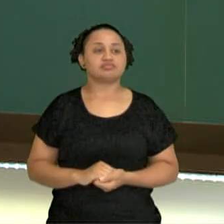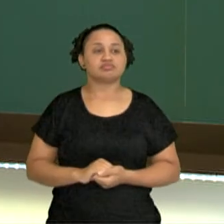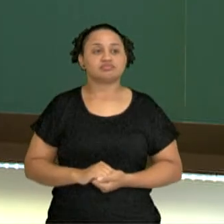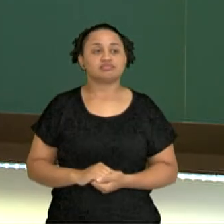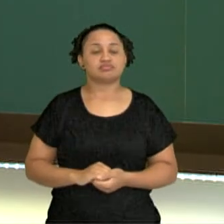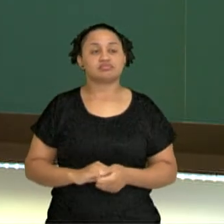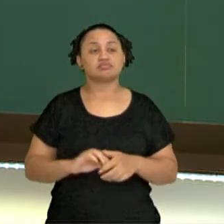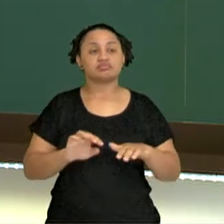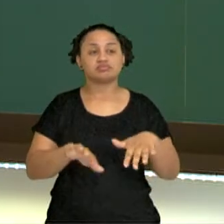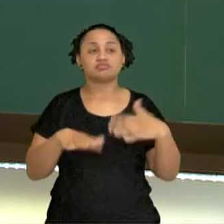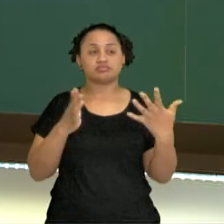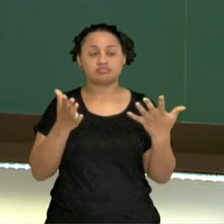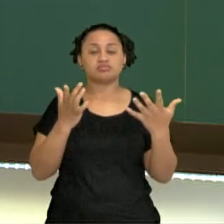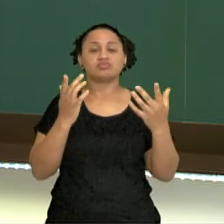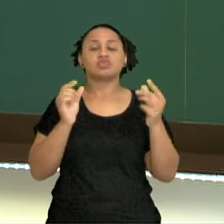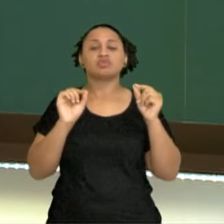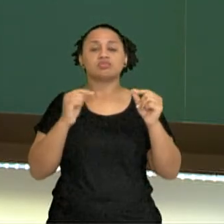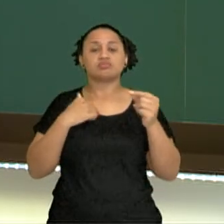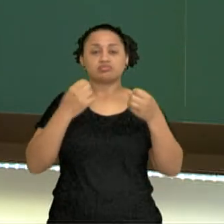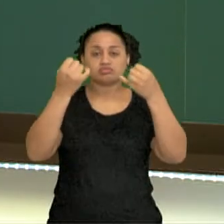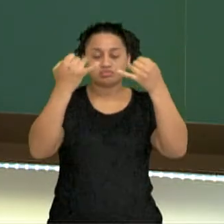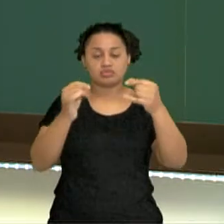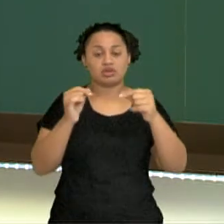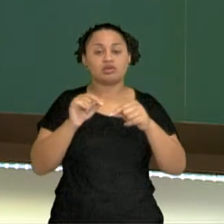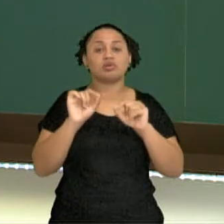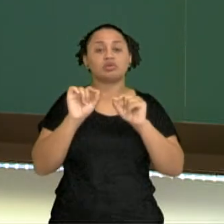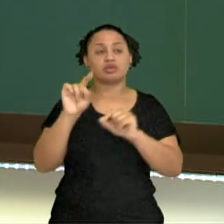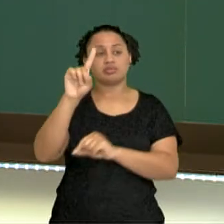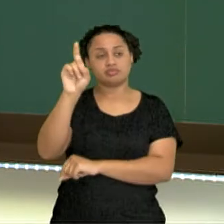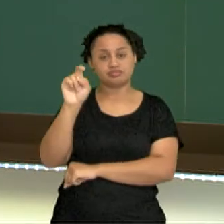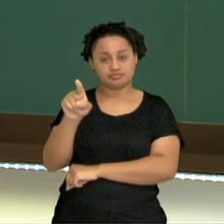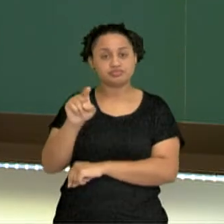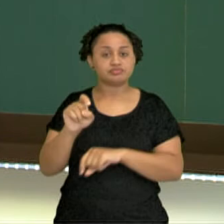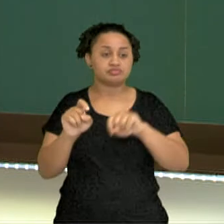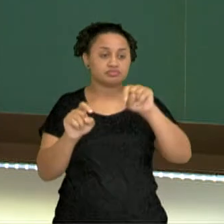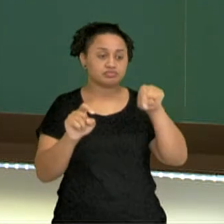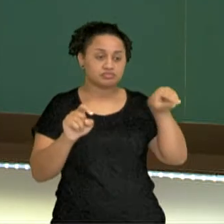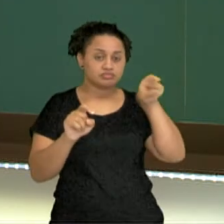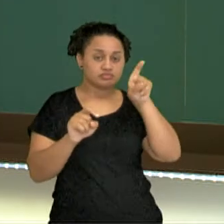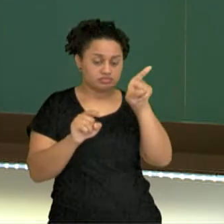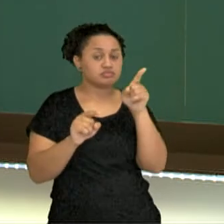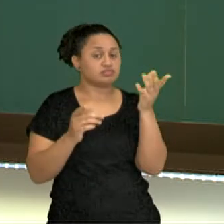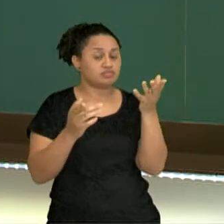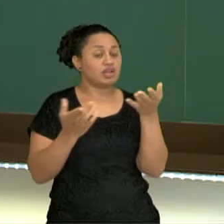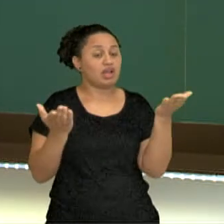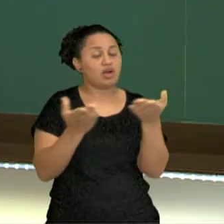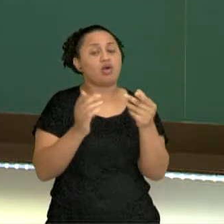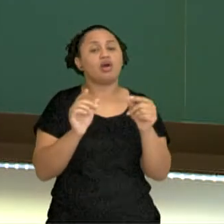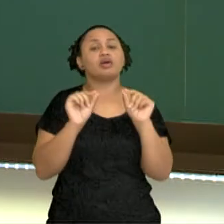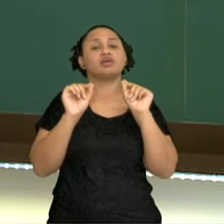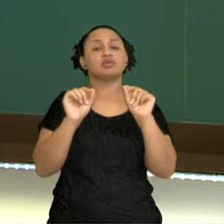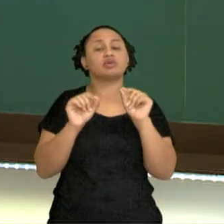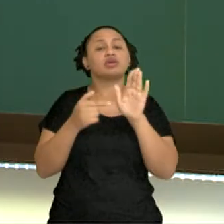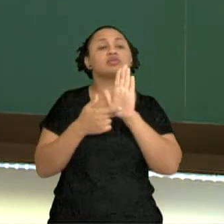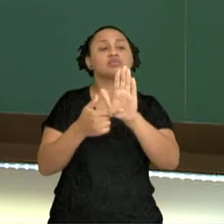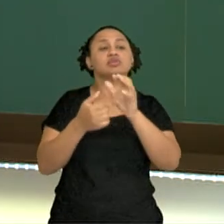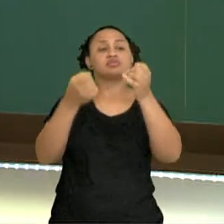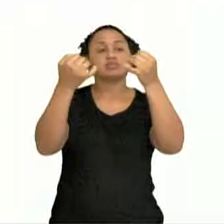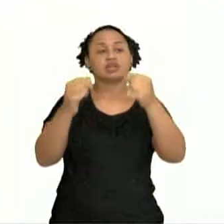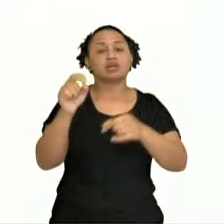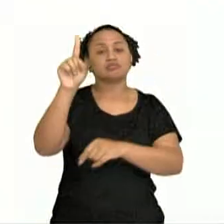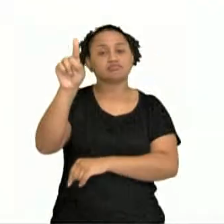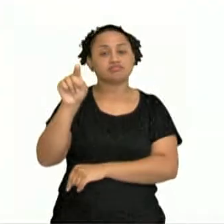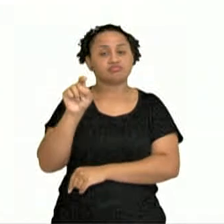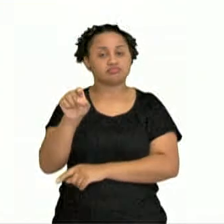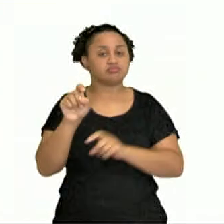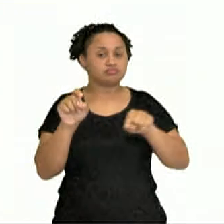Bom, nós falamos agora há pouco sobre as interrogações, né, usadas nas perguntas. Agora nós vamos falar sobre o ponto de exclamação.